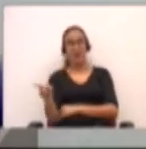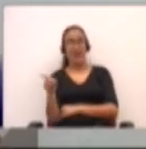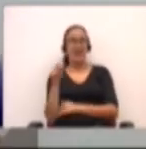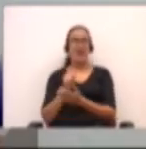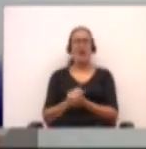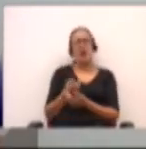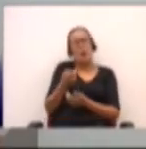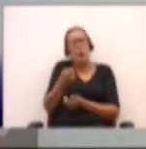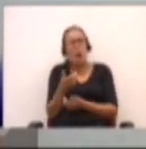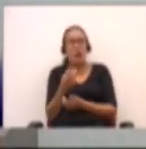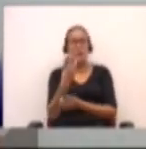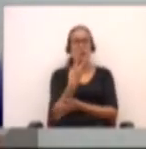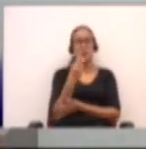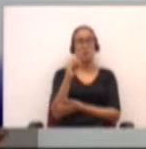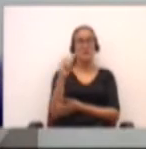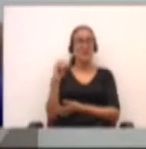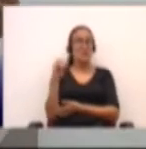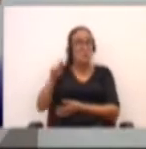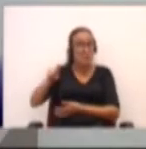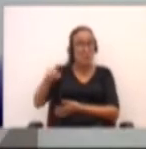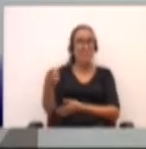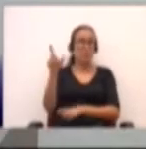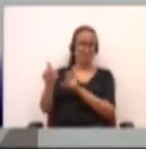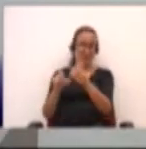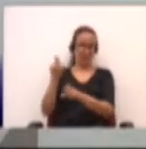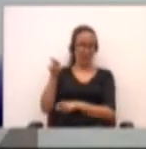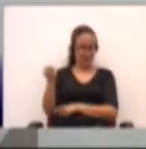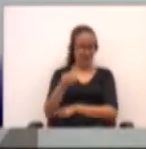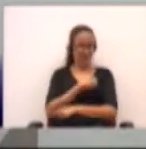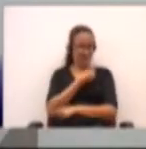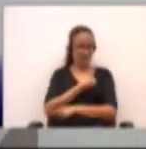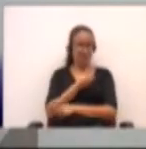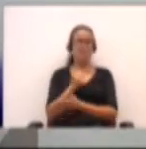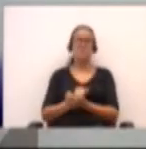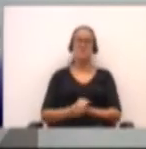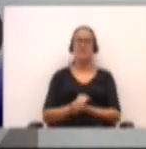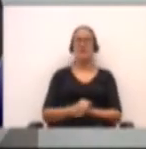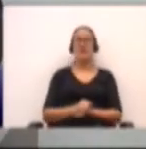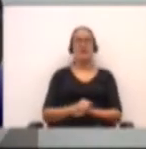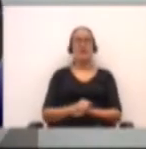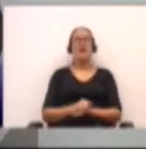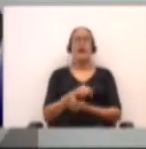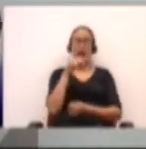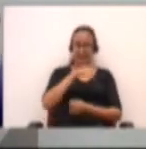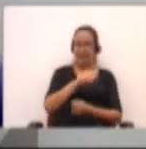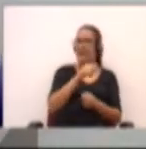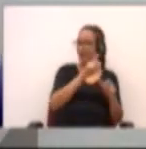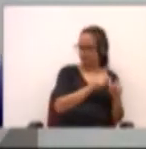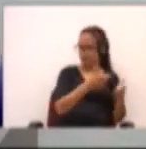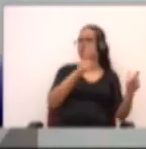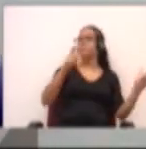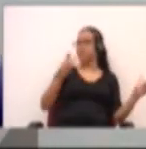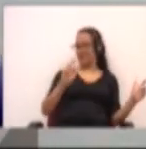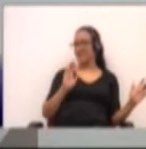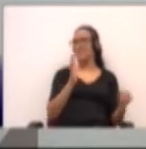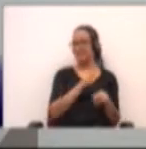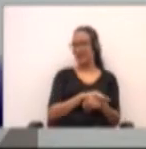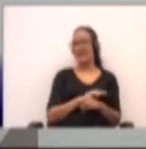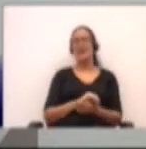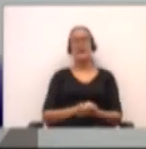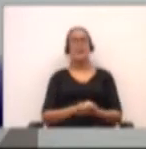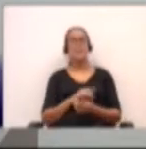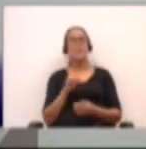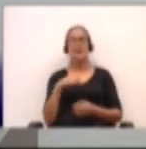e a casa de vocês são maior do que a nossa. Se todos nós vereadores, independente da sua sigla partidária, buscarmos um